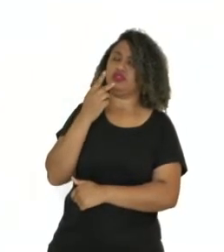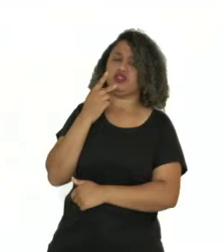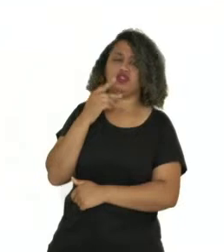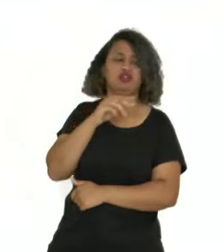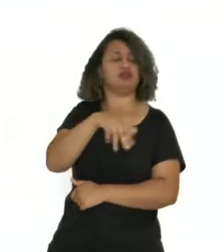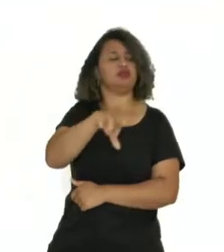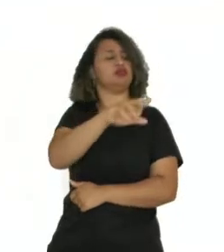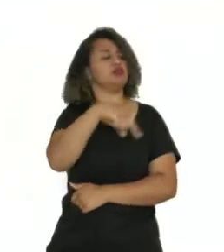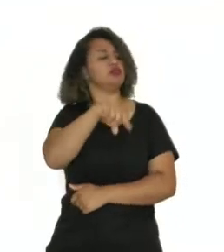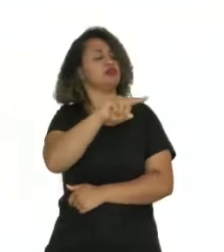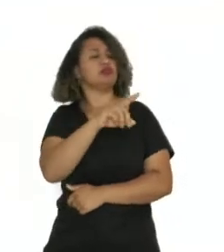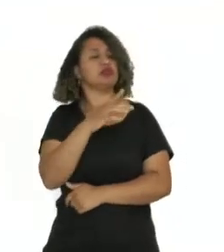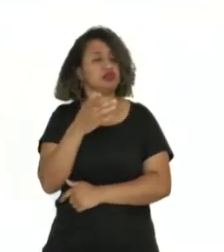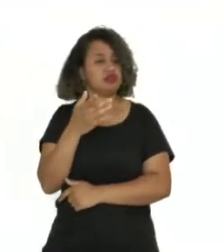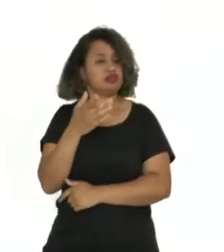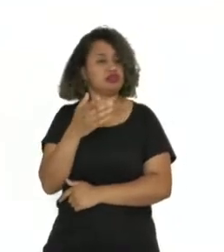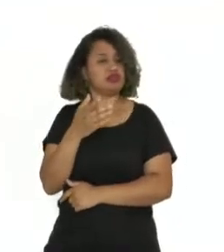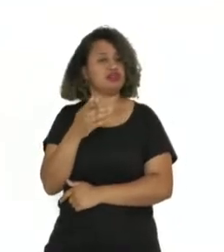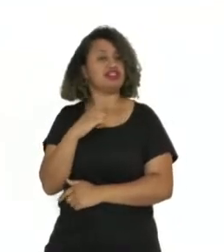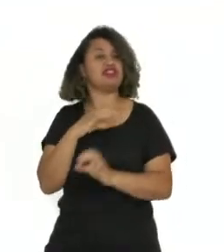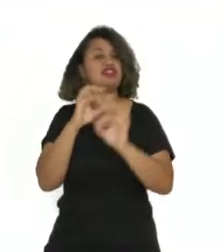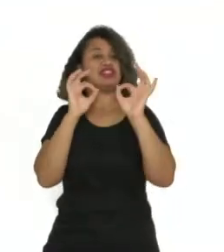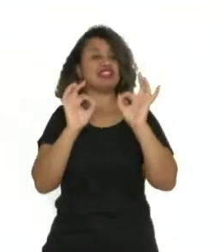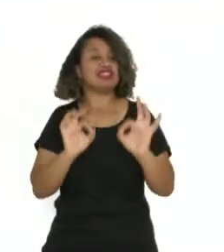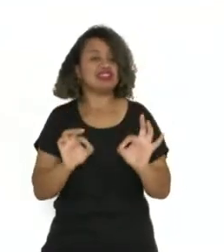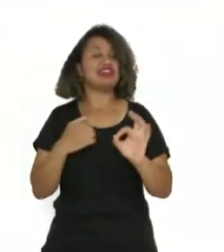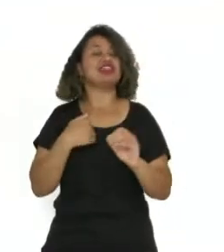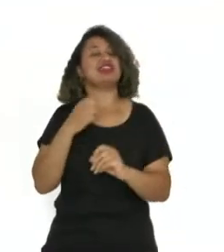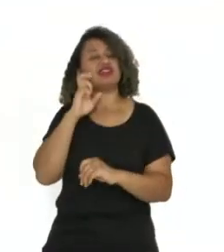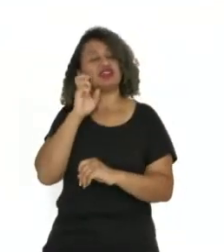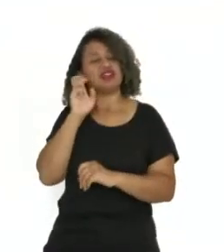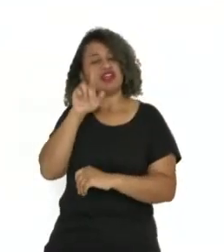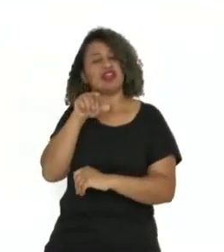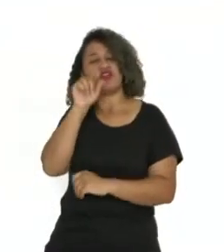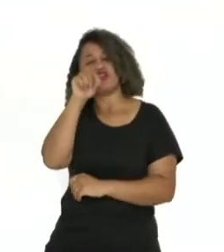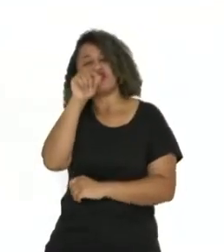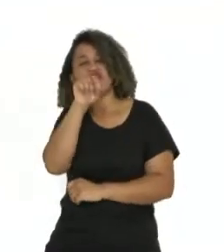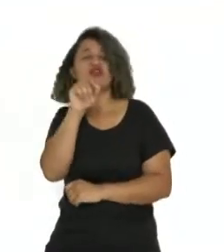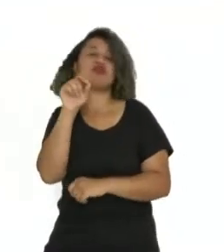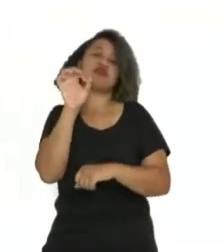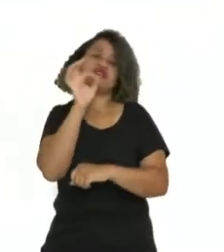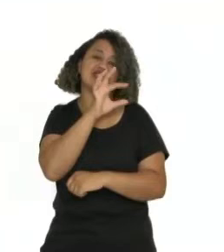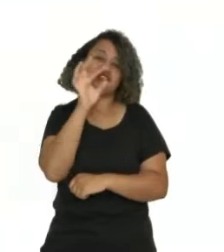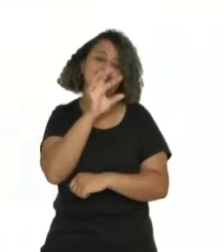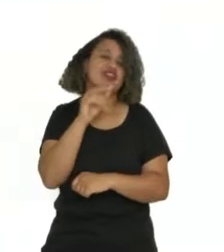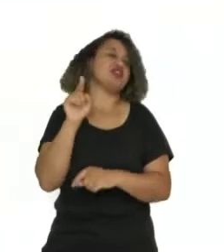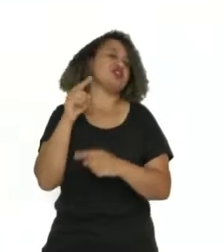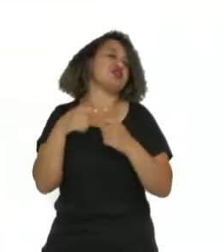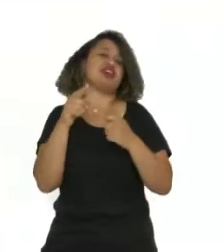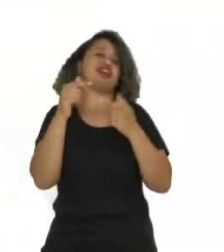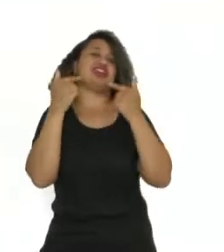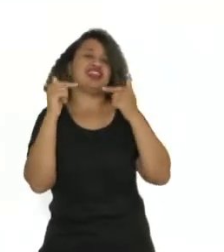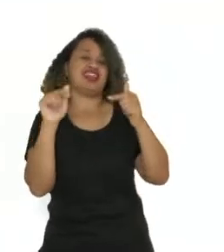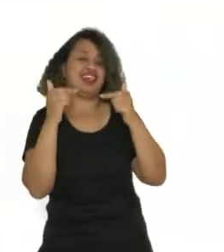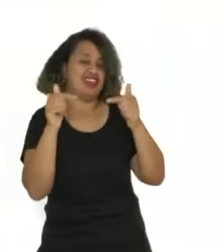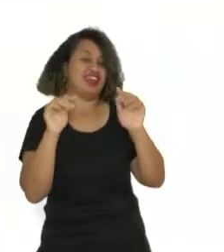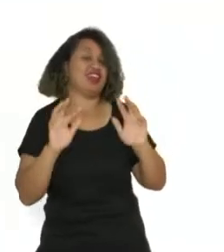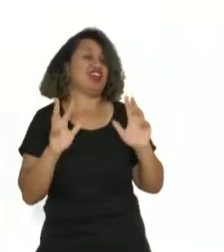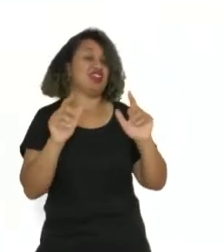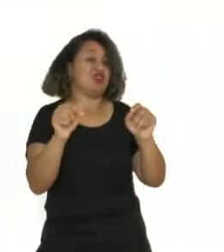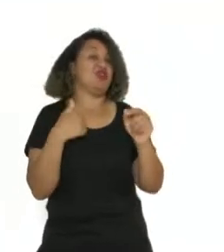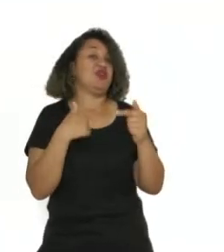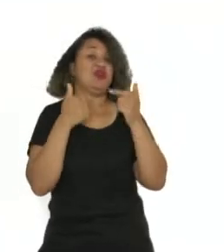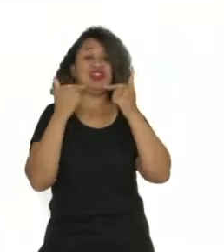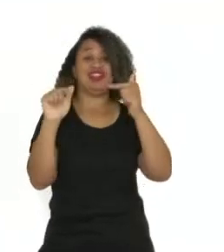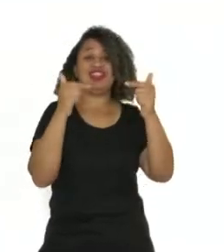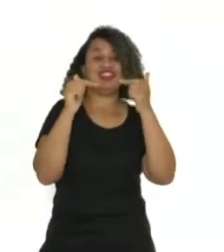meus irmãos: com certeza viu o passarinho verde. Como ele não parava de rir, todos aderiram e a sala